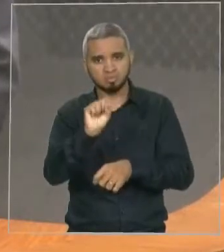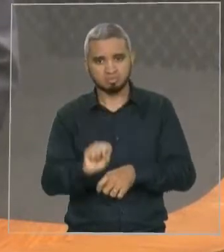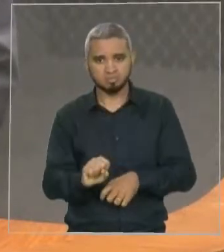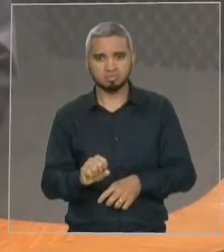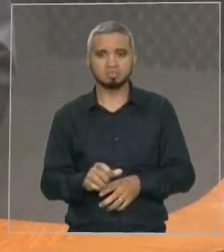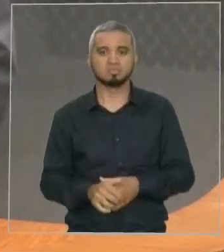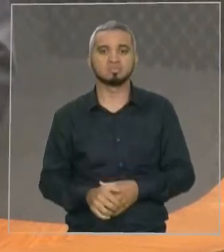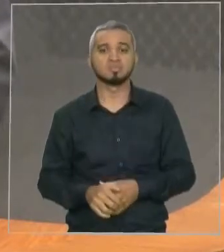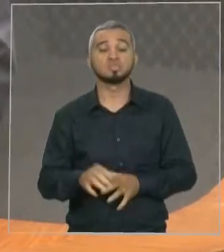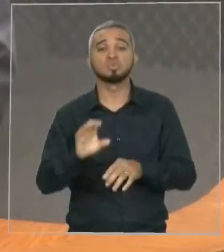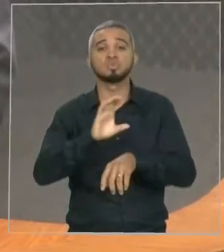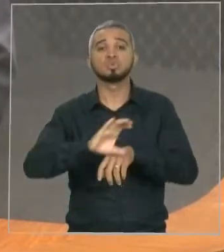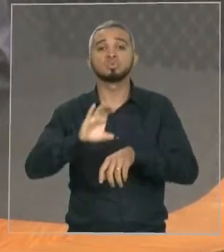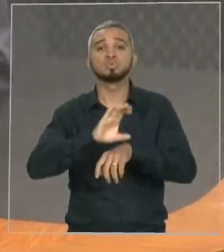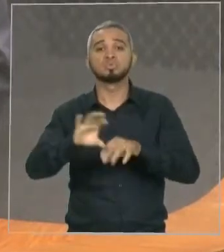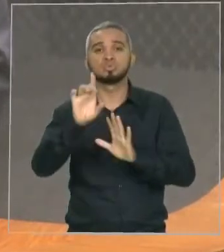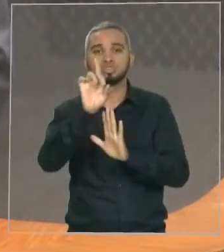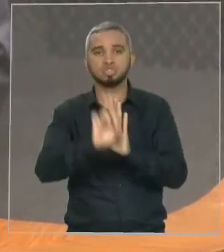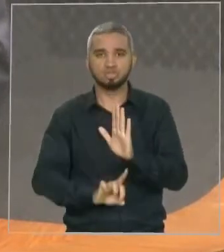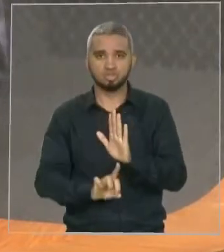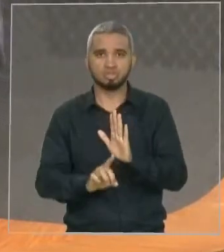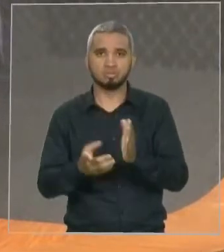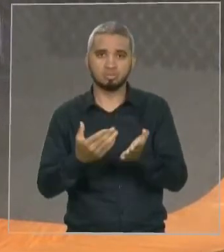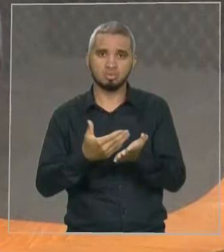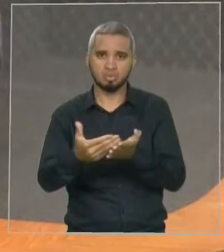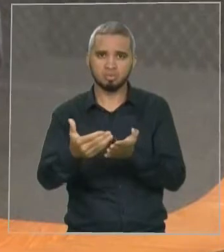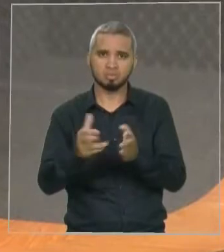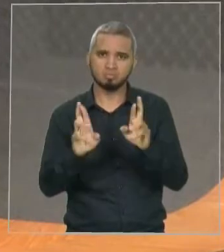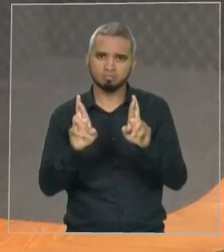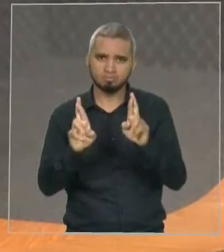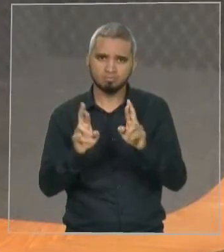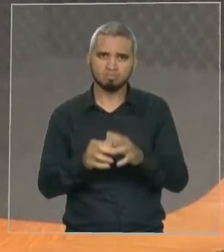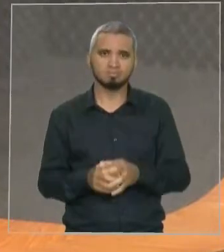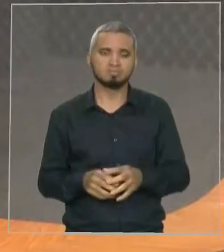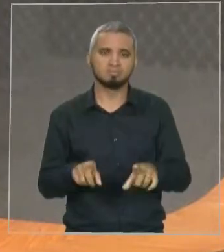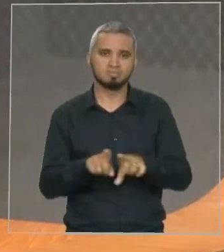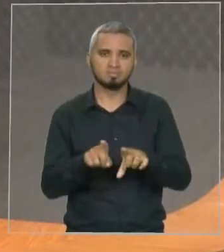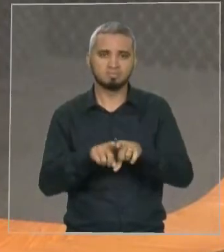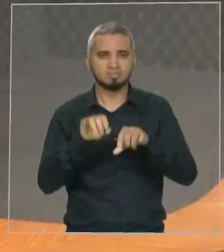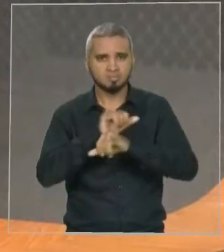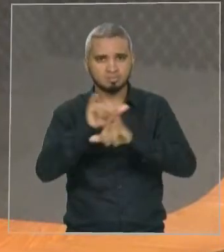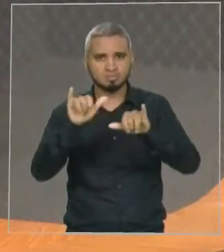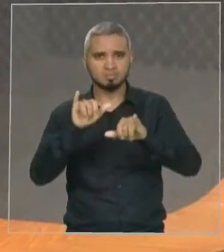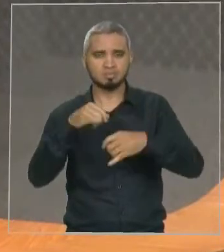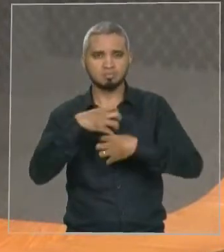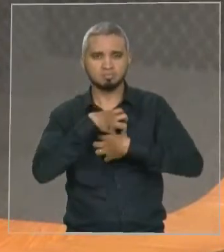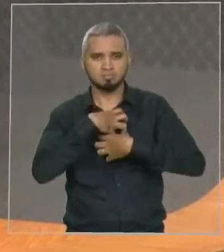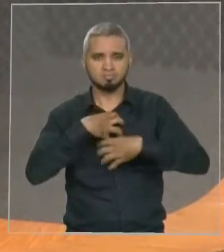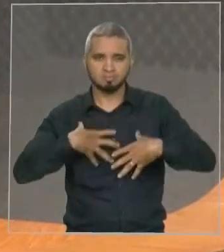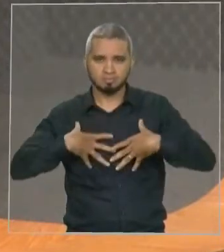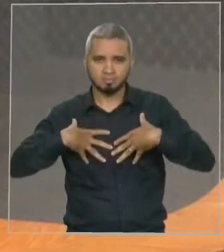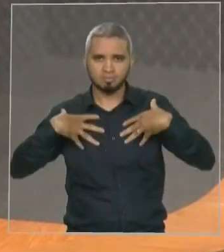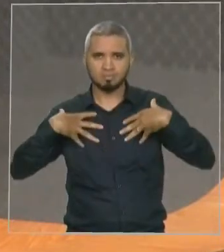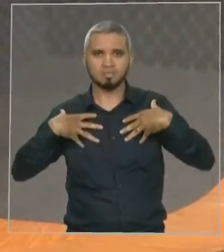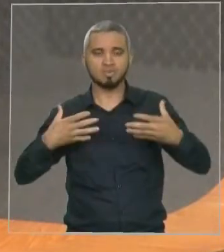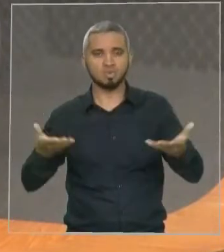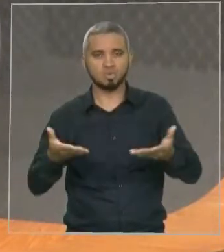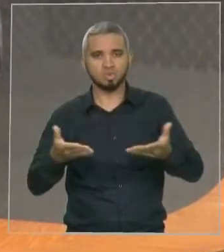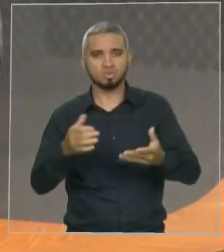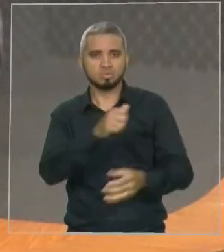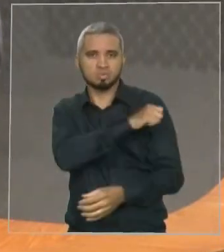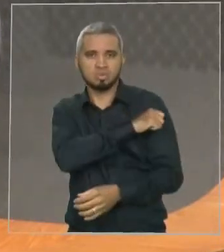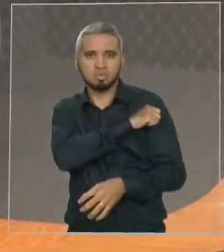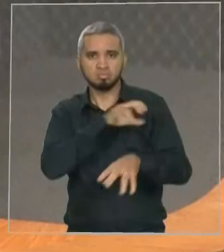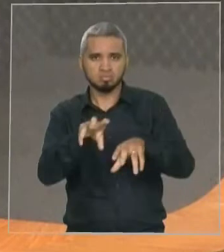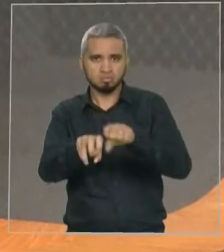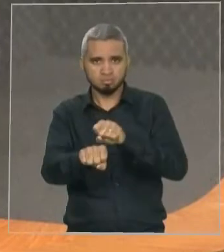cidade, que é o curso de Direito, e dizer a todos que fico muito feliz que hoje eles recebem seu diploma, recebem uma nova